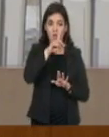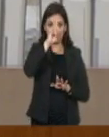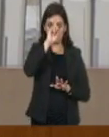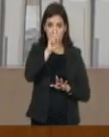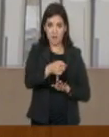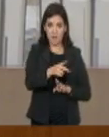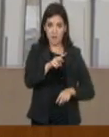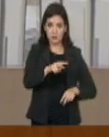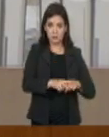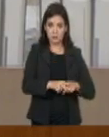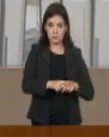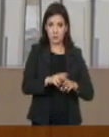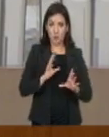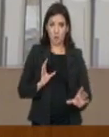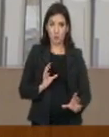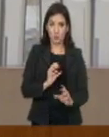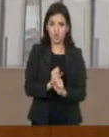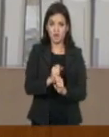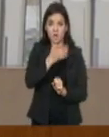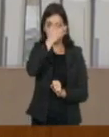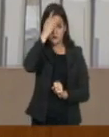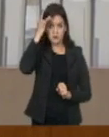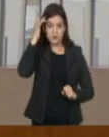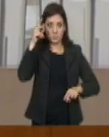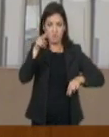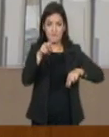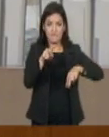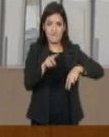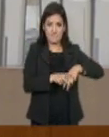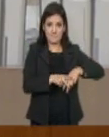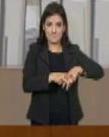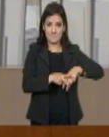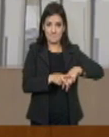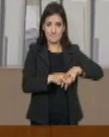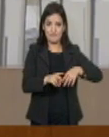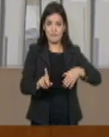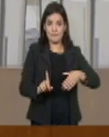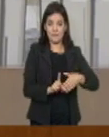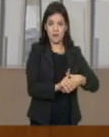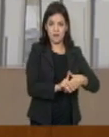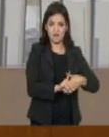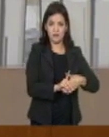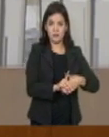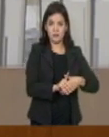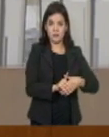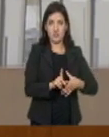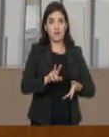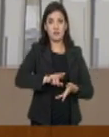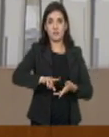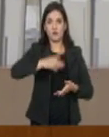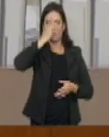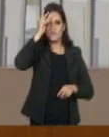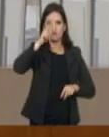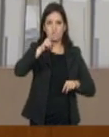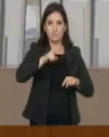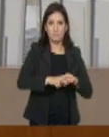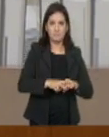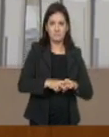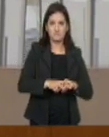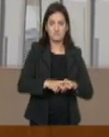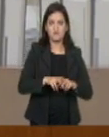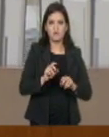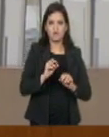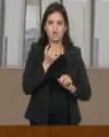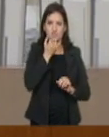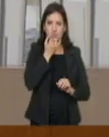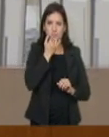o total de pessoas privadas da liberdade, isso não significa pessoas que estão encarceradas, desculpe, não significa